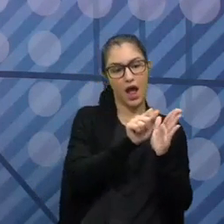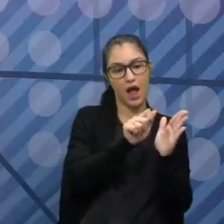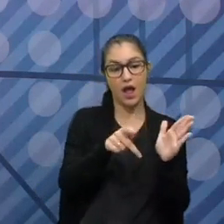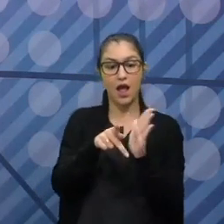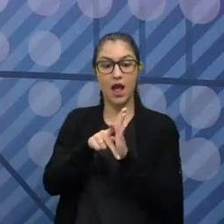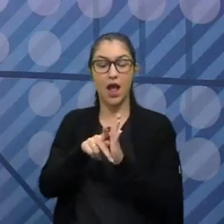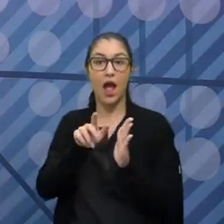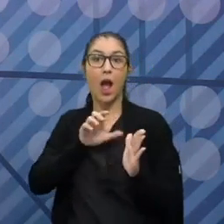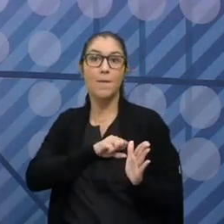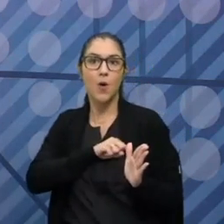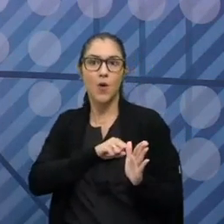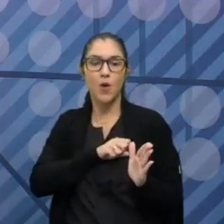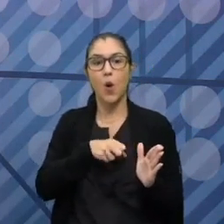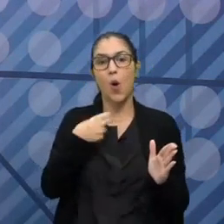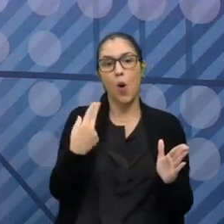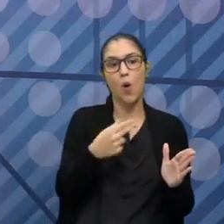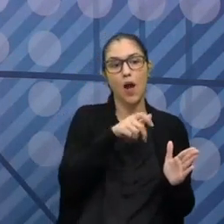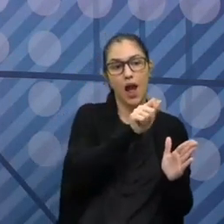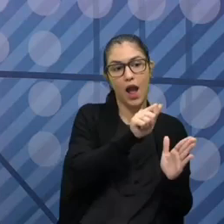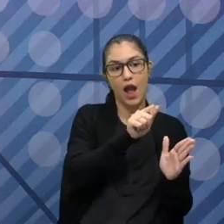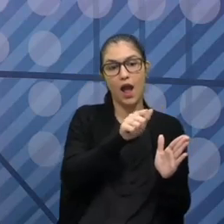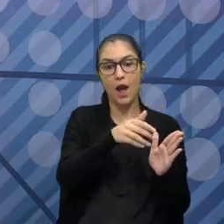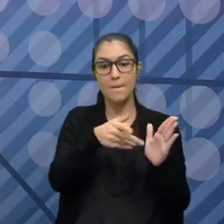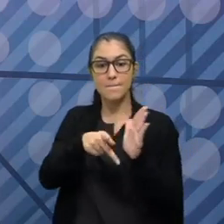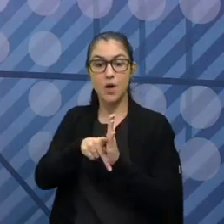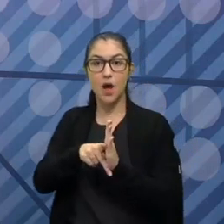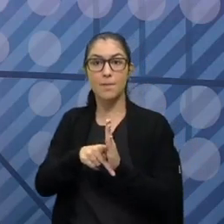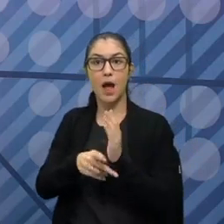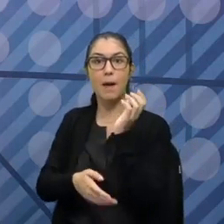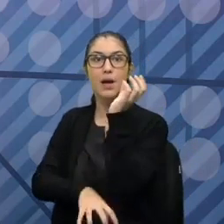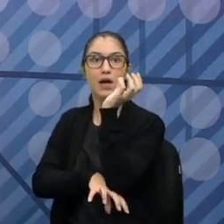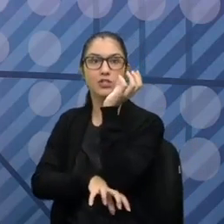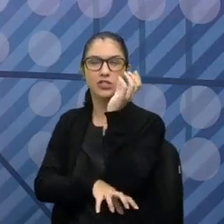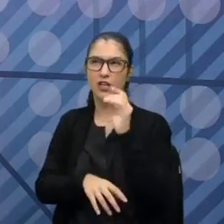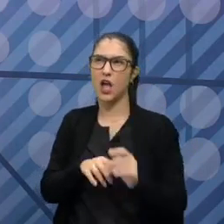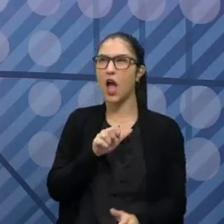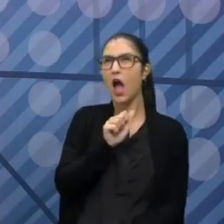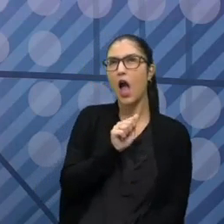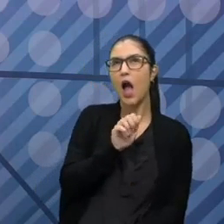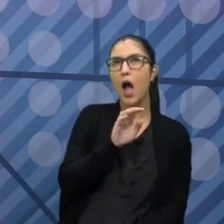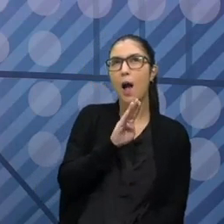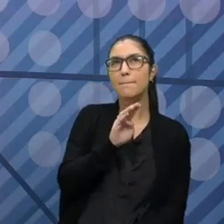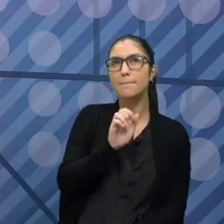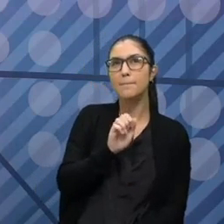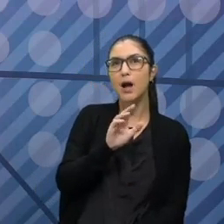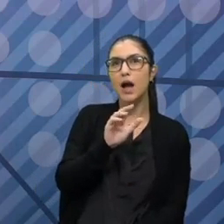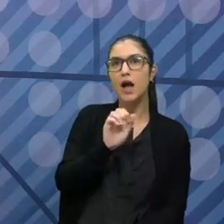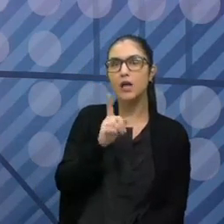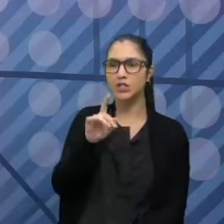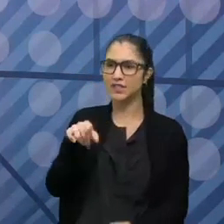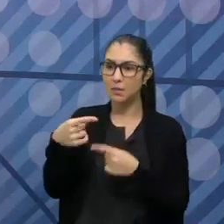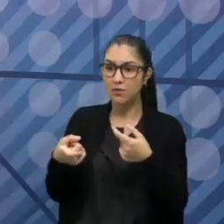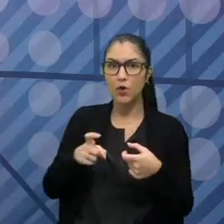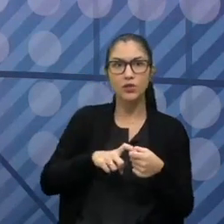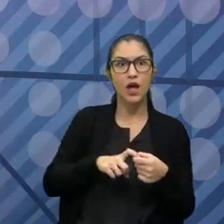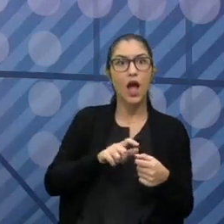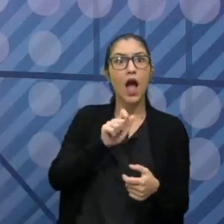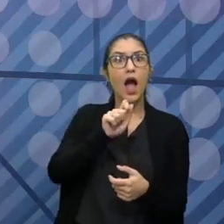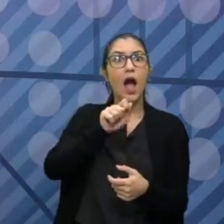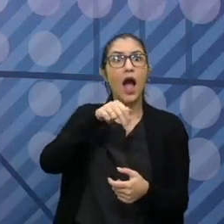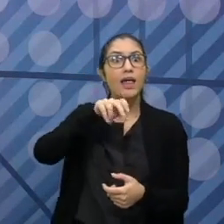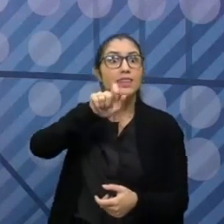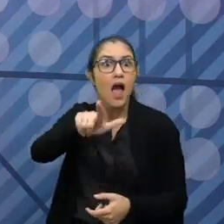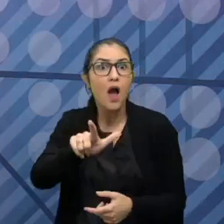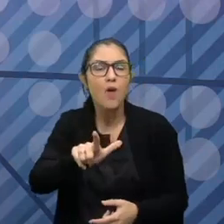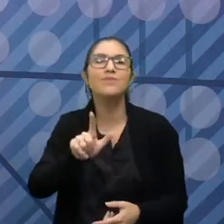de abacaxi. E você fala uma coisa, ela vai pensando, abacaxi, daqui a pouco ela volta. Anel!